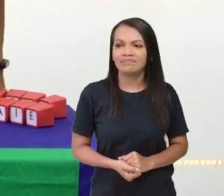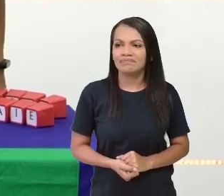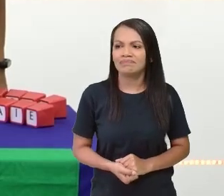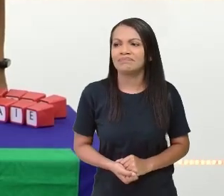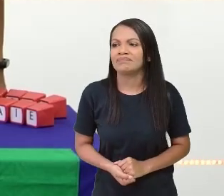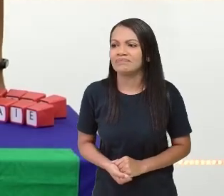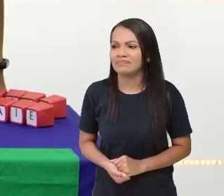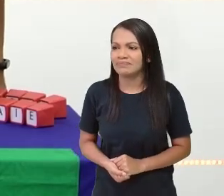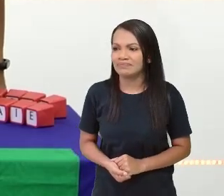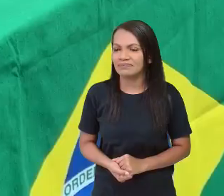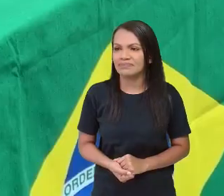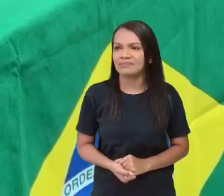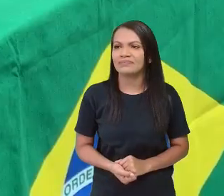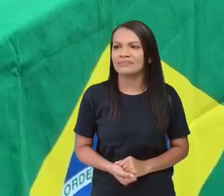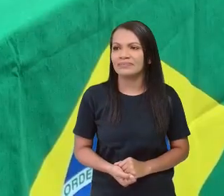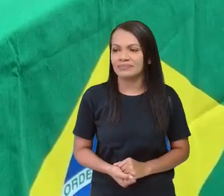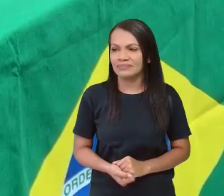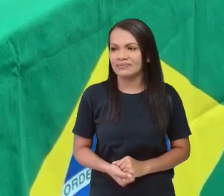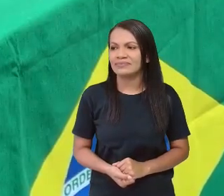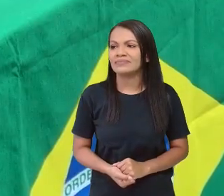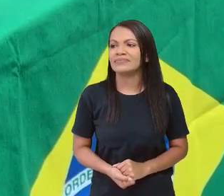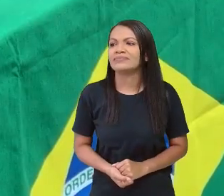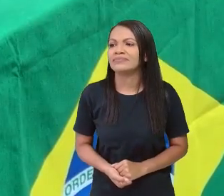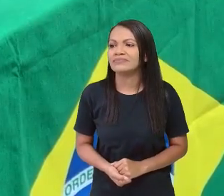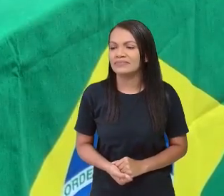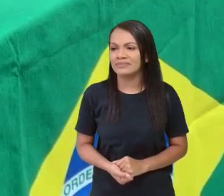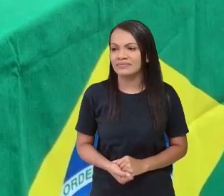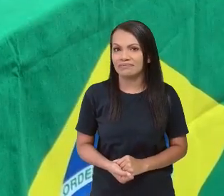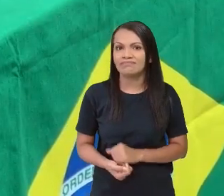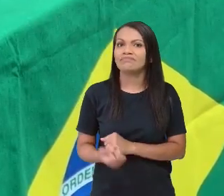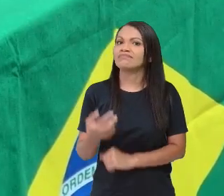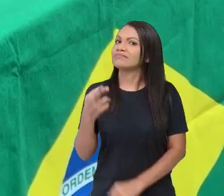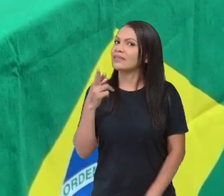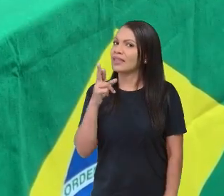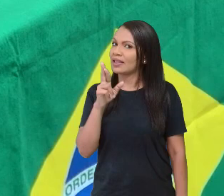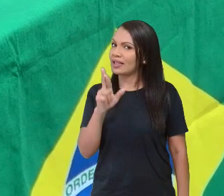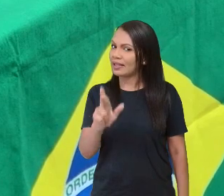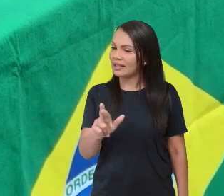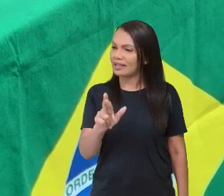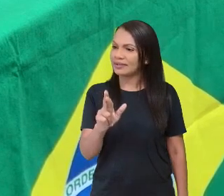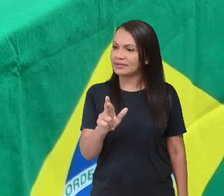Eu preciso do R. O dono de uma camisa.